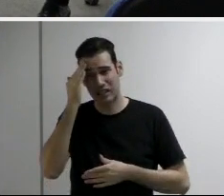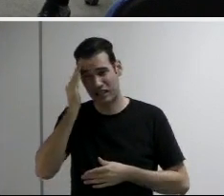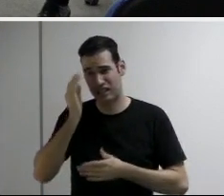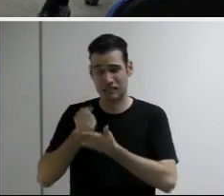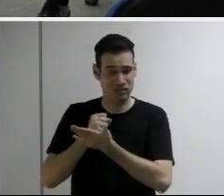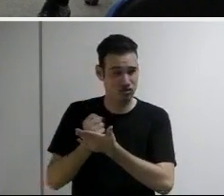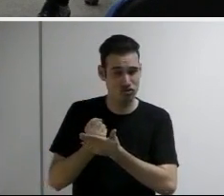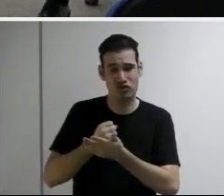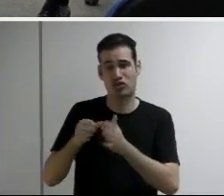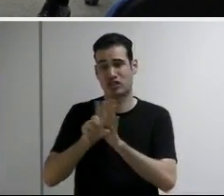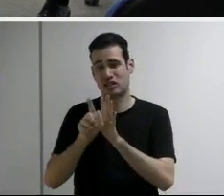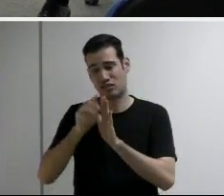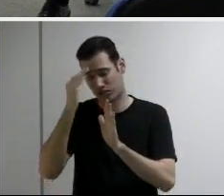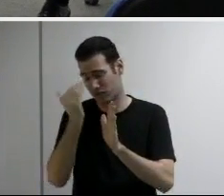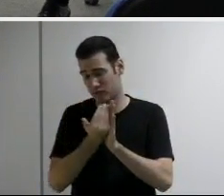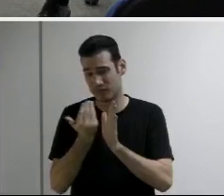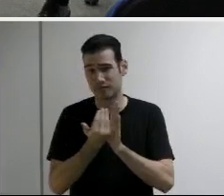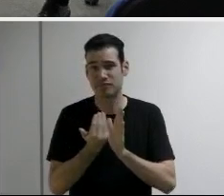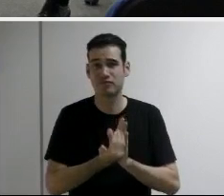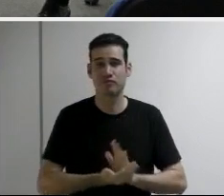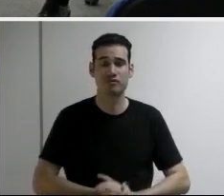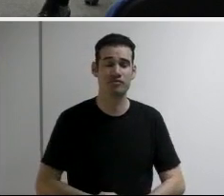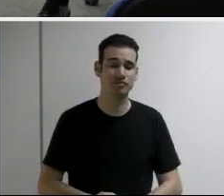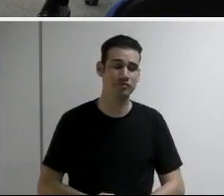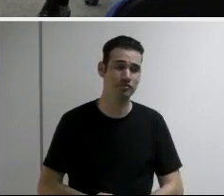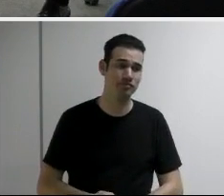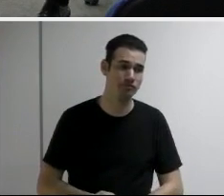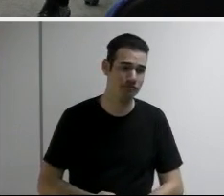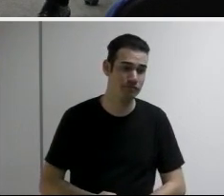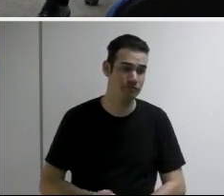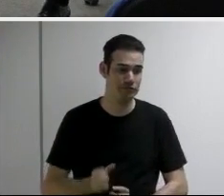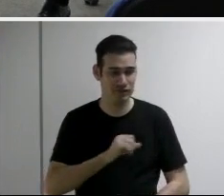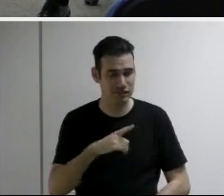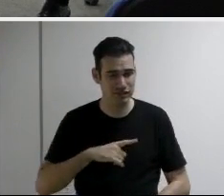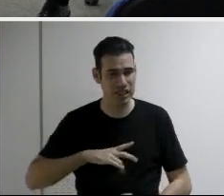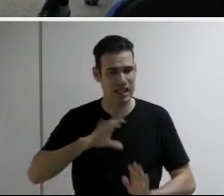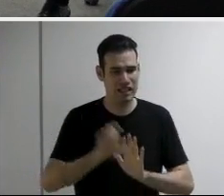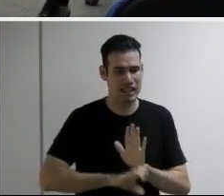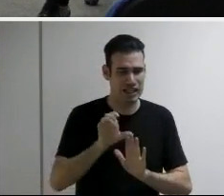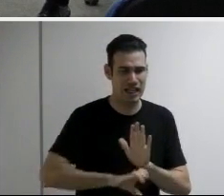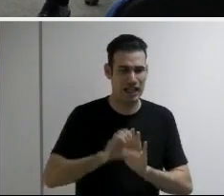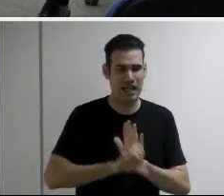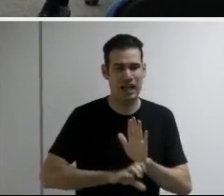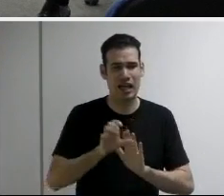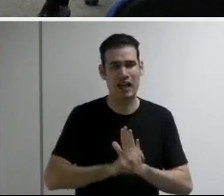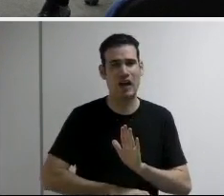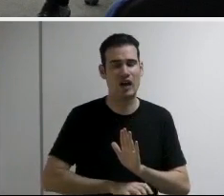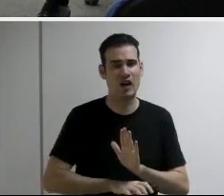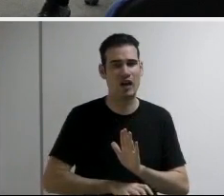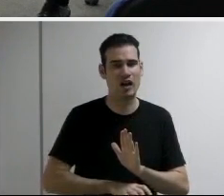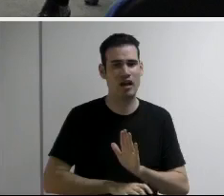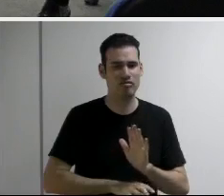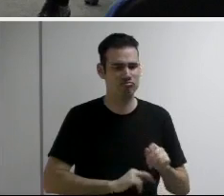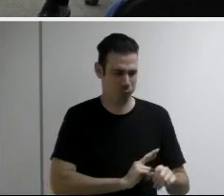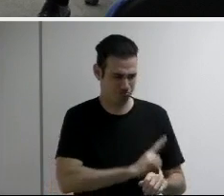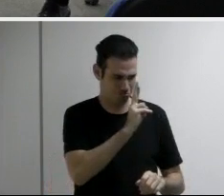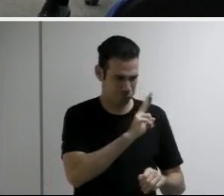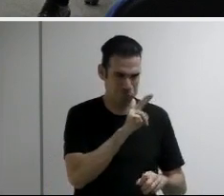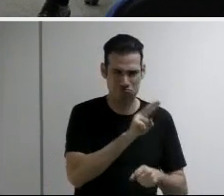que é no caso de você ter a certificação, de você ter a própria autoridade